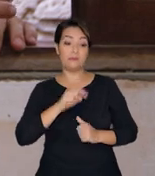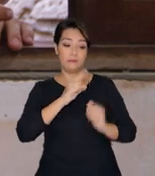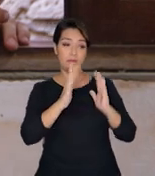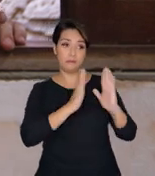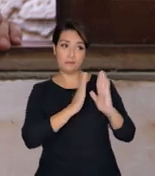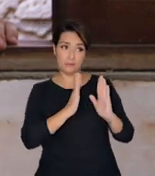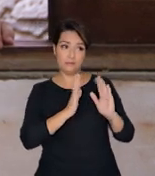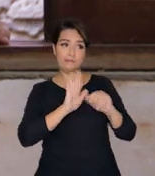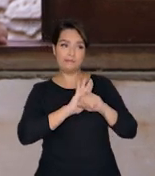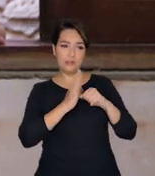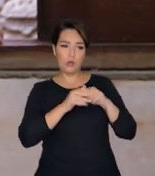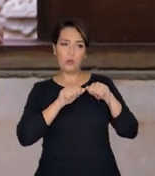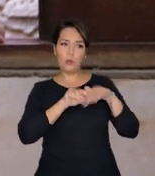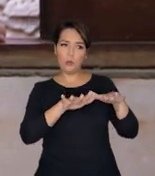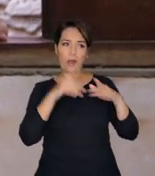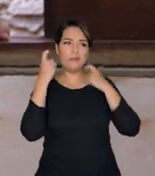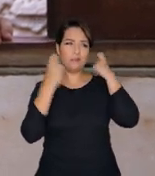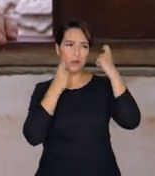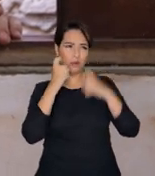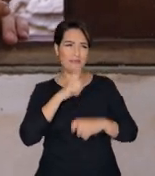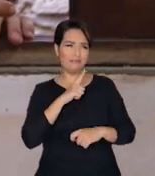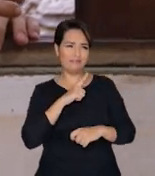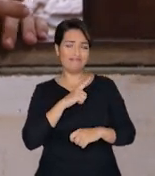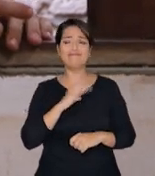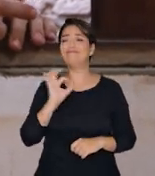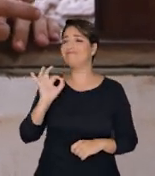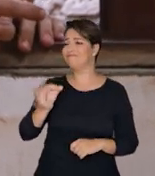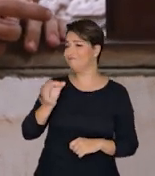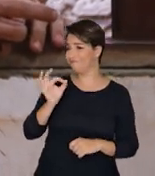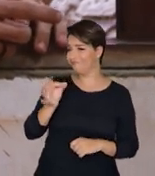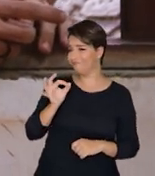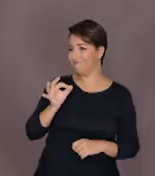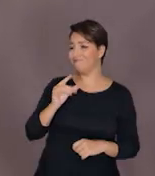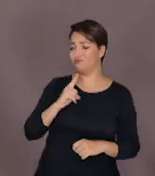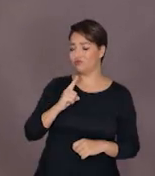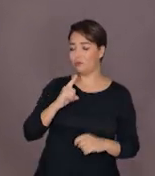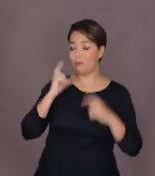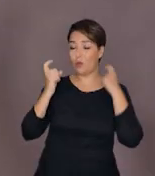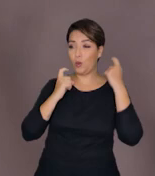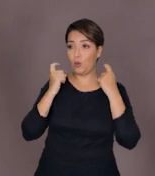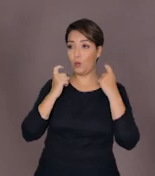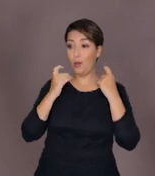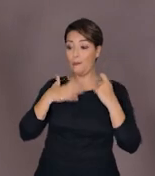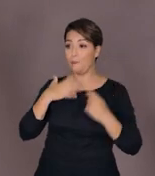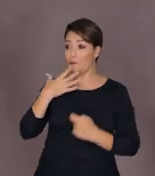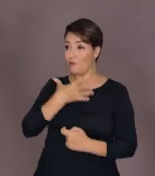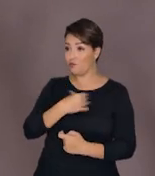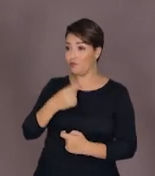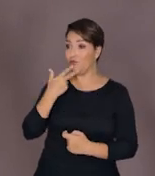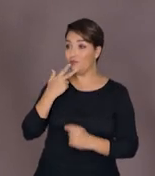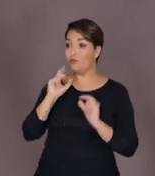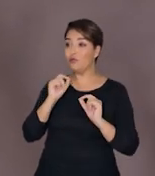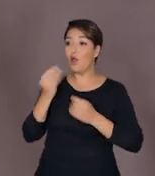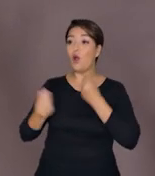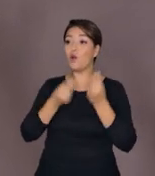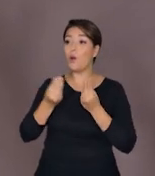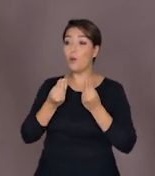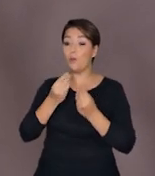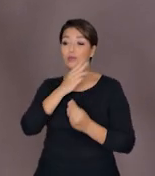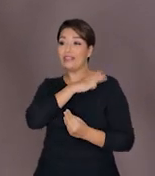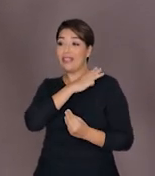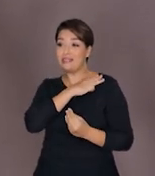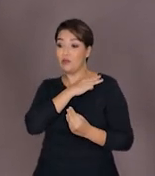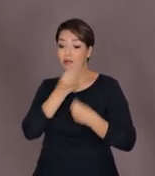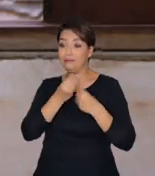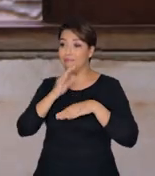da pandemia foi um período que levou muita preocupação para os pais em relação aos filhos. Exatamente. Porque ele falou, eu estou desorientado, o que eu vou fazer